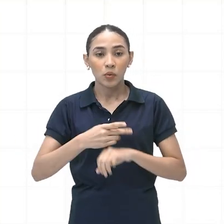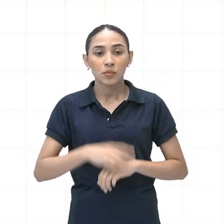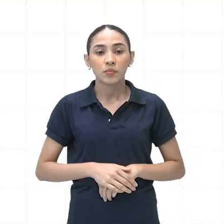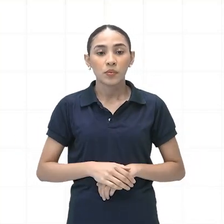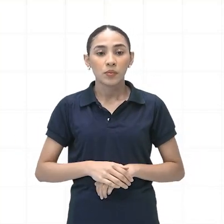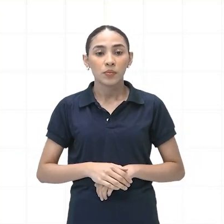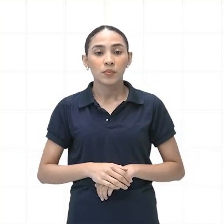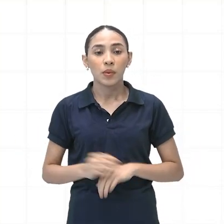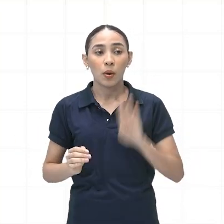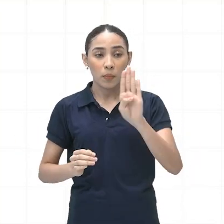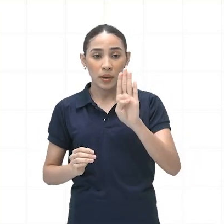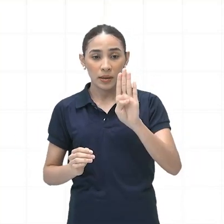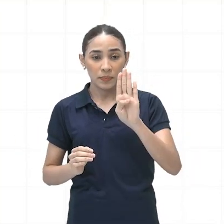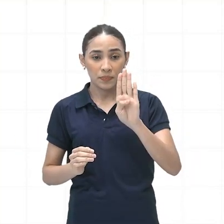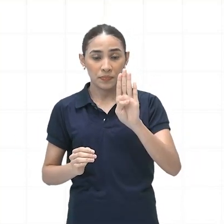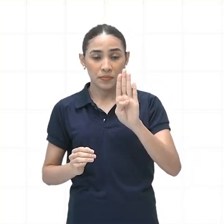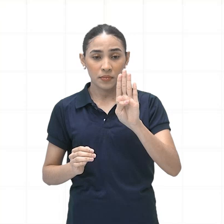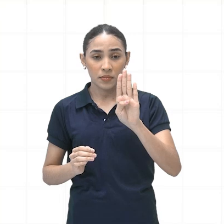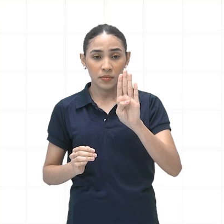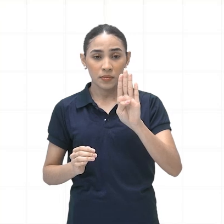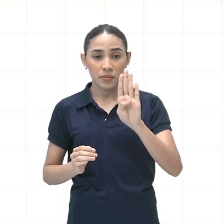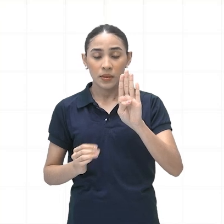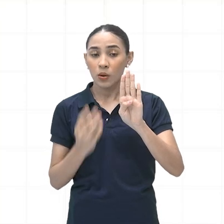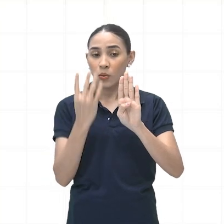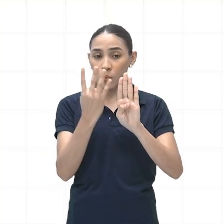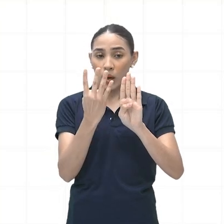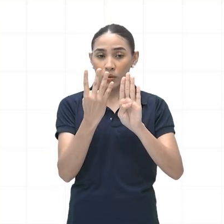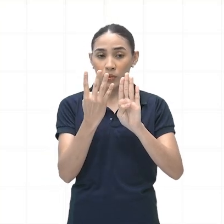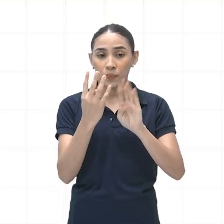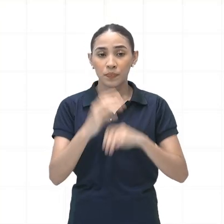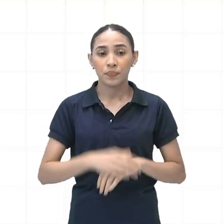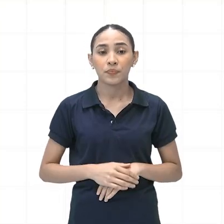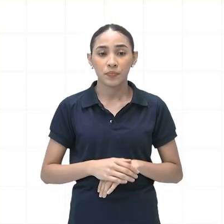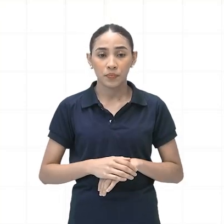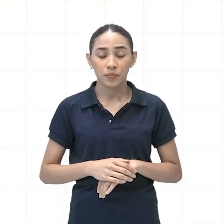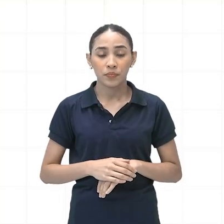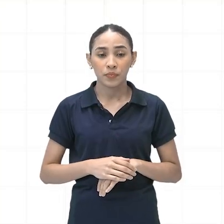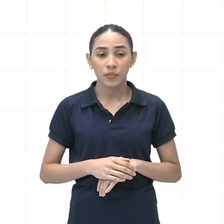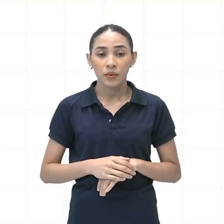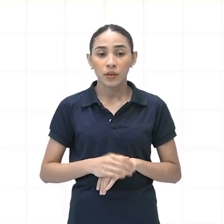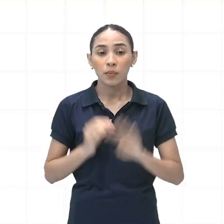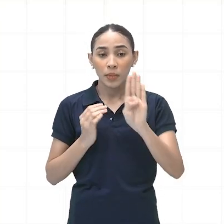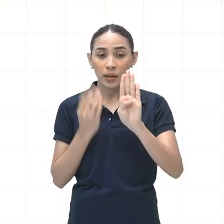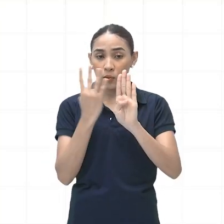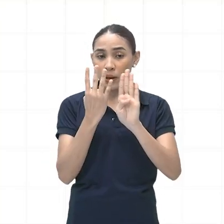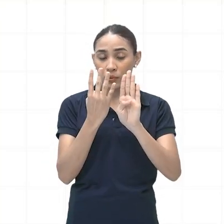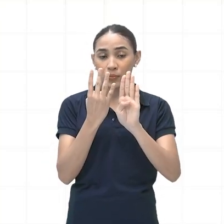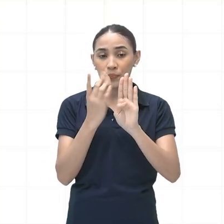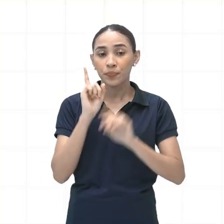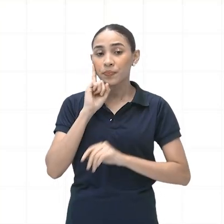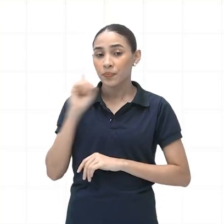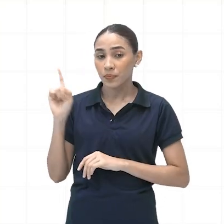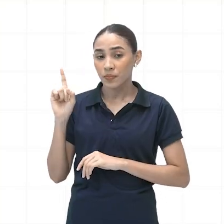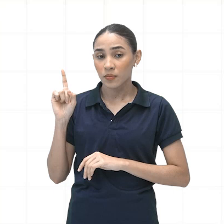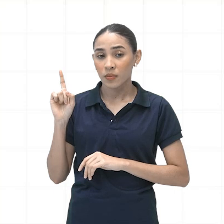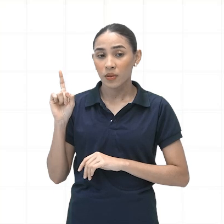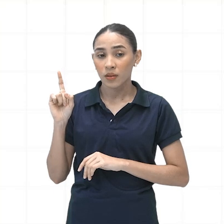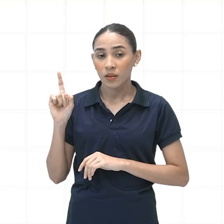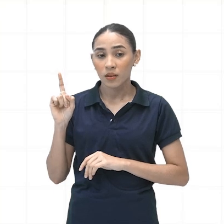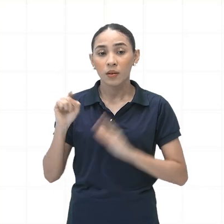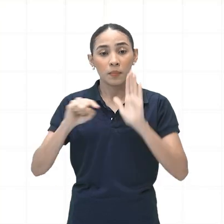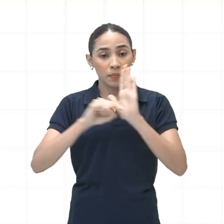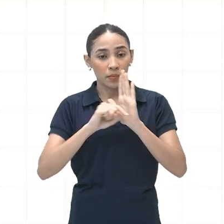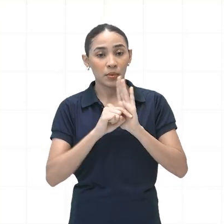o B vem sempre na frente do x. O A vem na frente do x², o B vem na frente do x. Nesse caso,